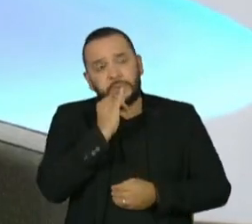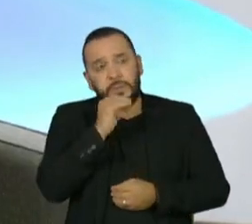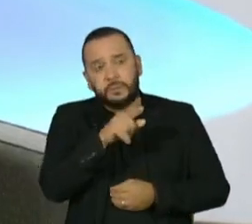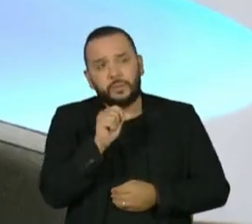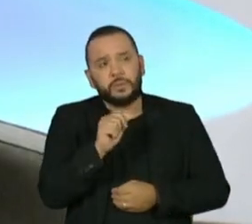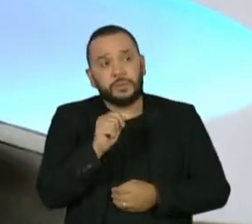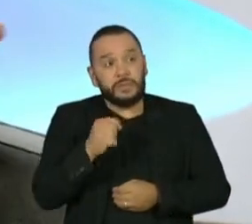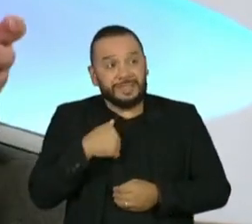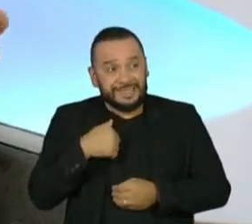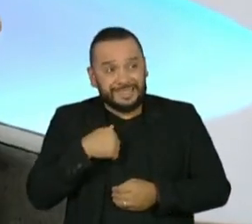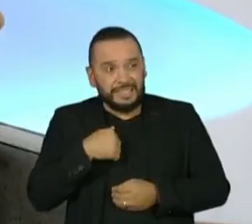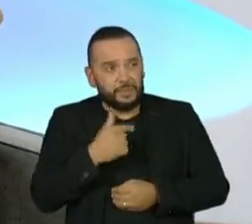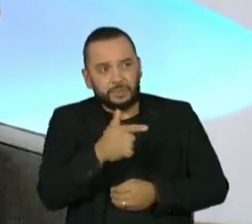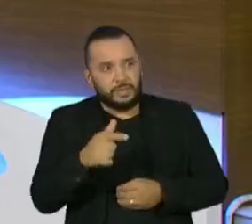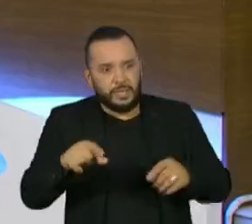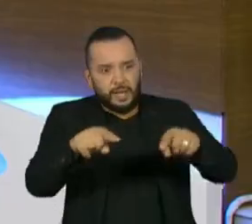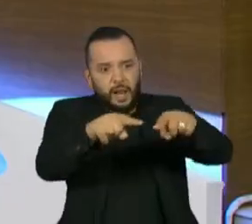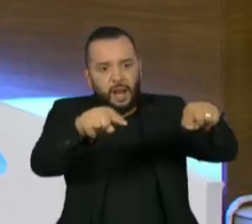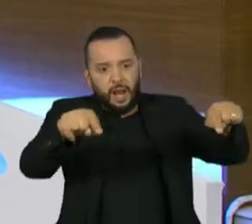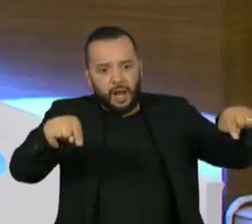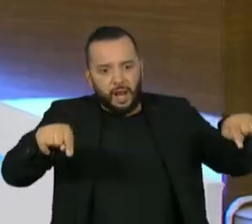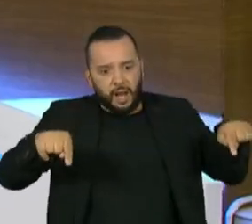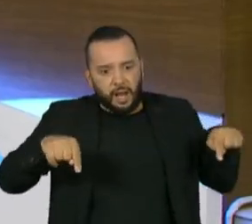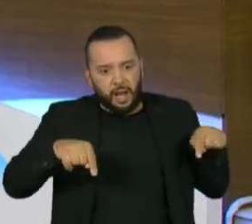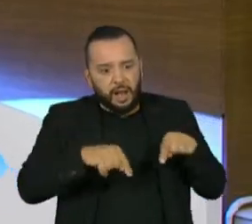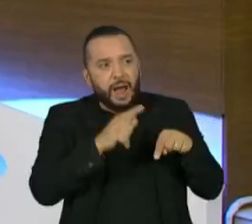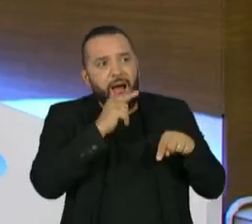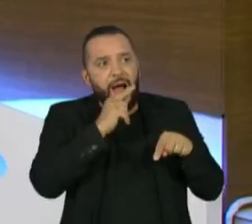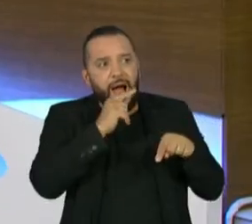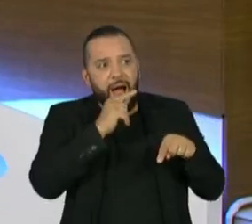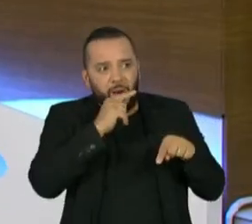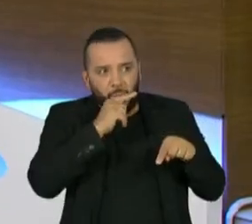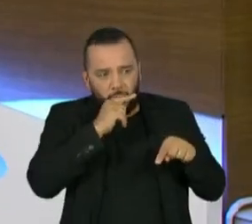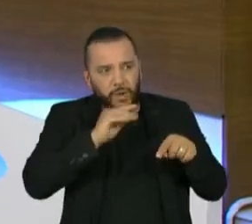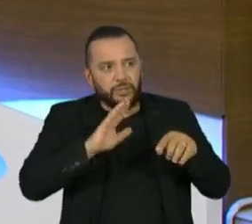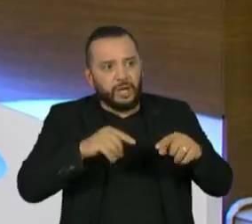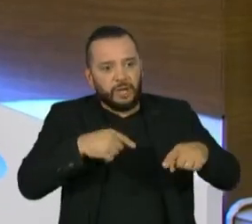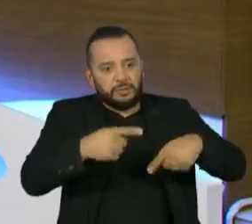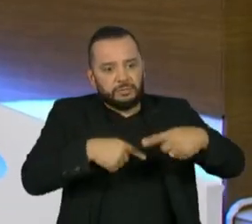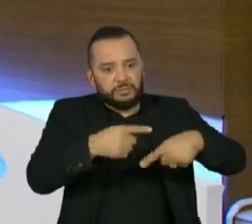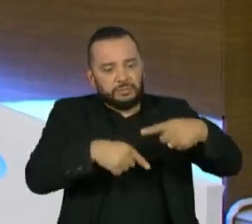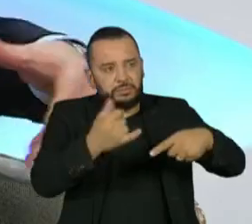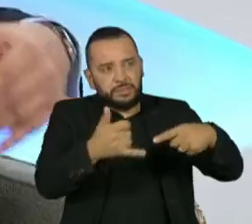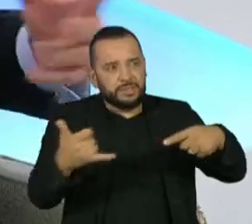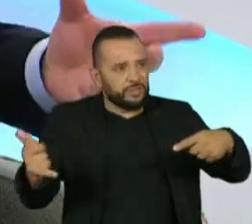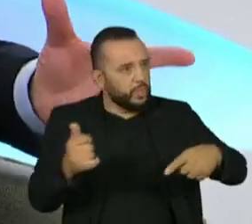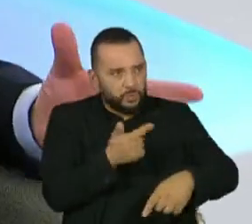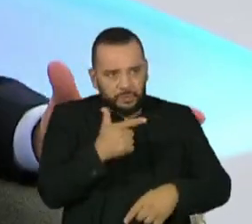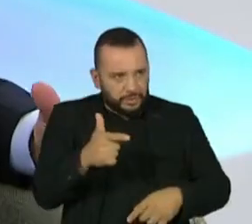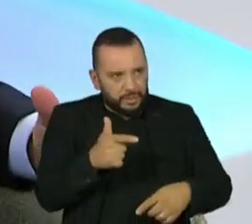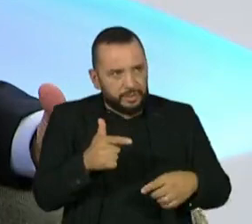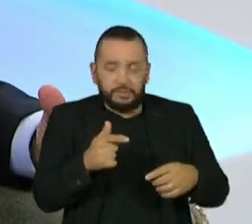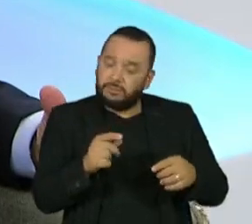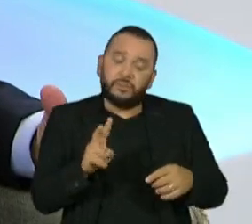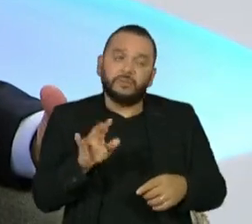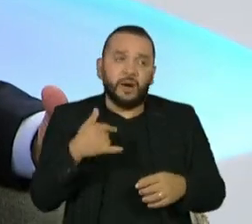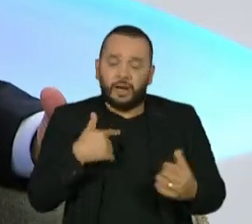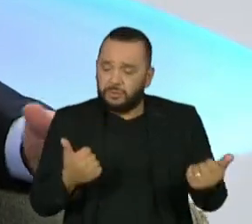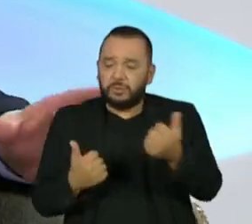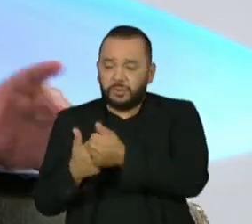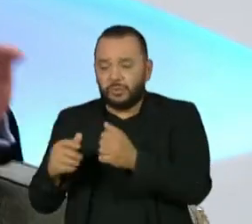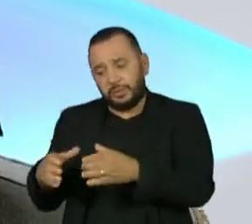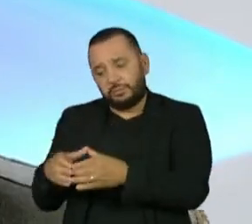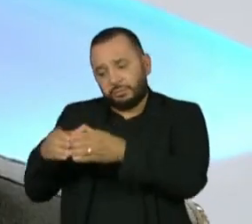você não vai fazer um reservatório você tem que ter o outro tipo de reservatório que no caso específico é o tanque para